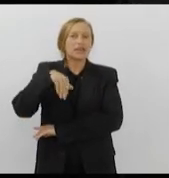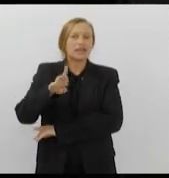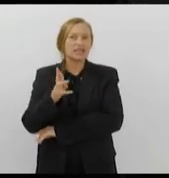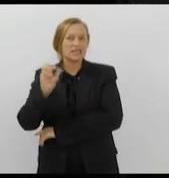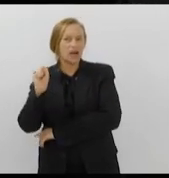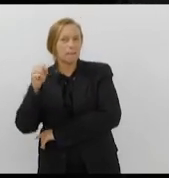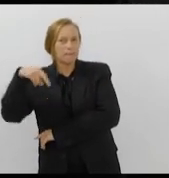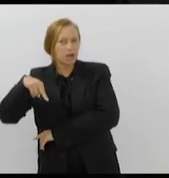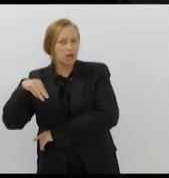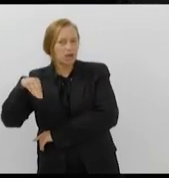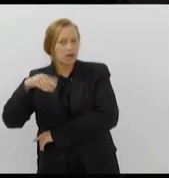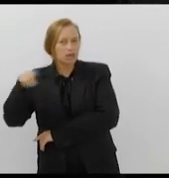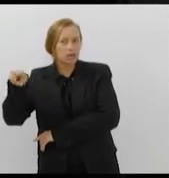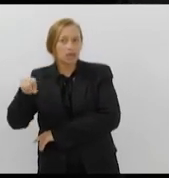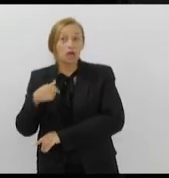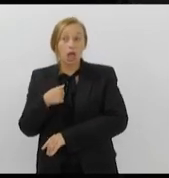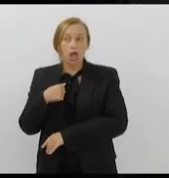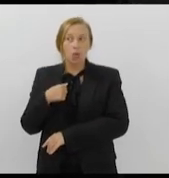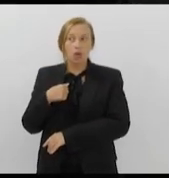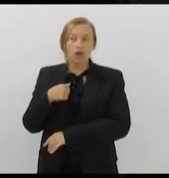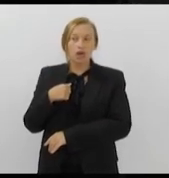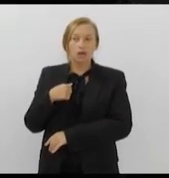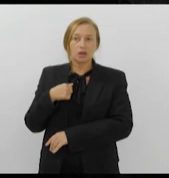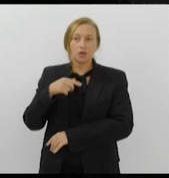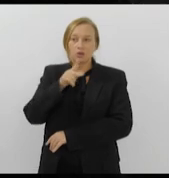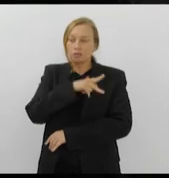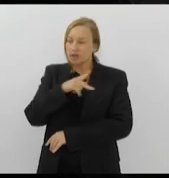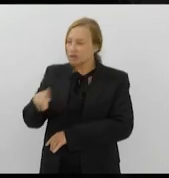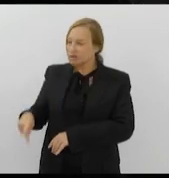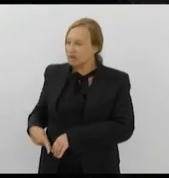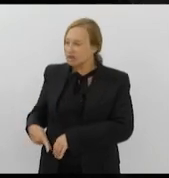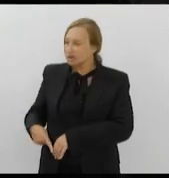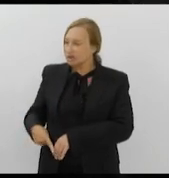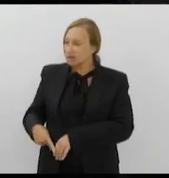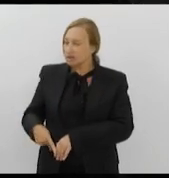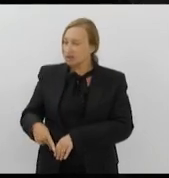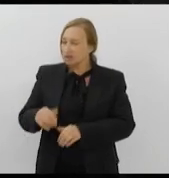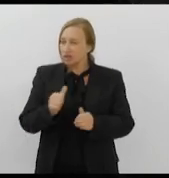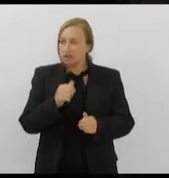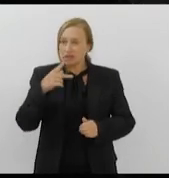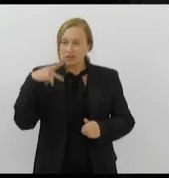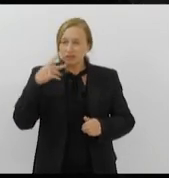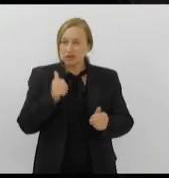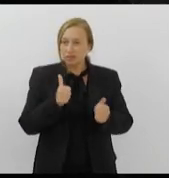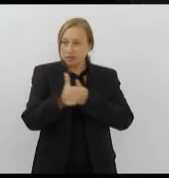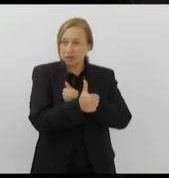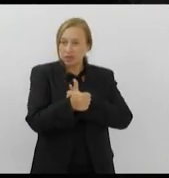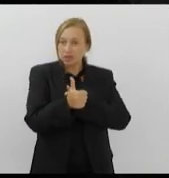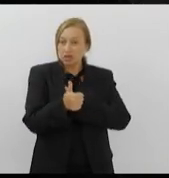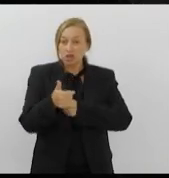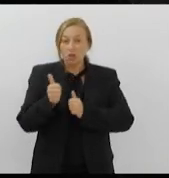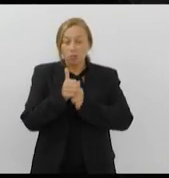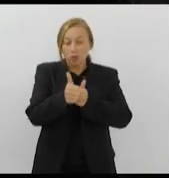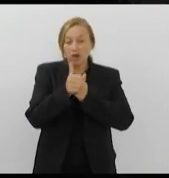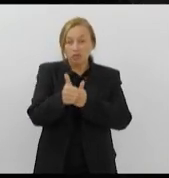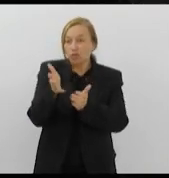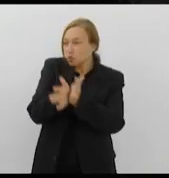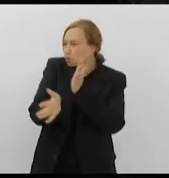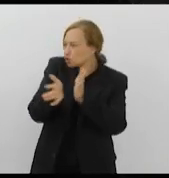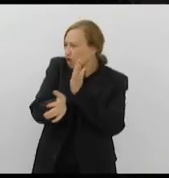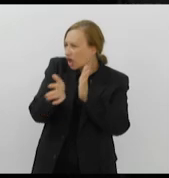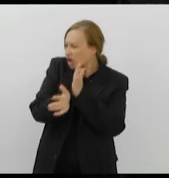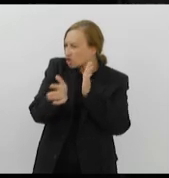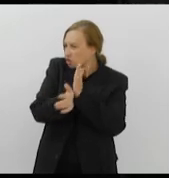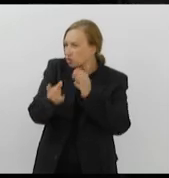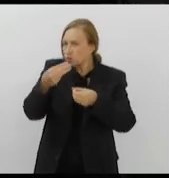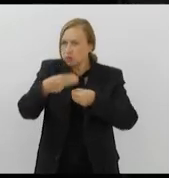Na ocasião, eu era o presidente da frente parlamentar que acompanhava os gastos dos municípios com os recursos enviados